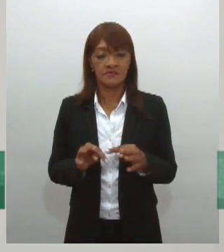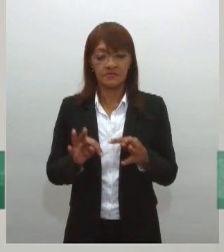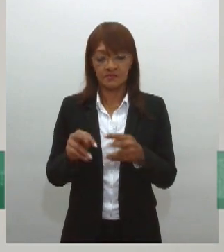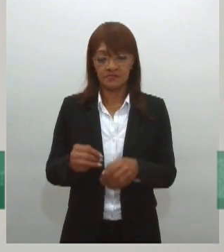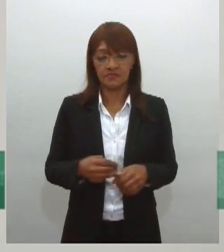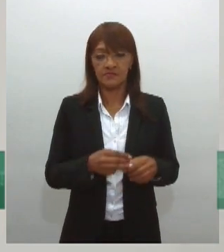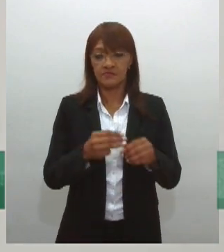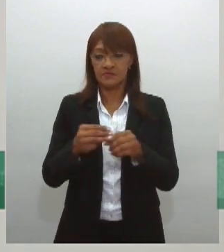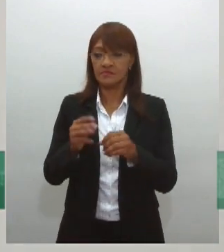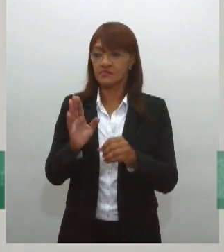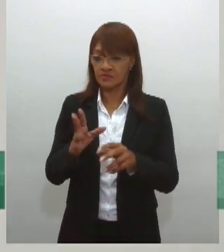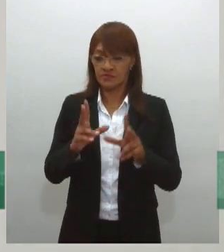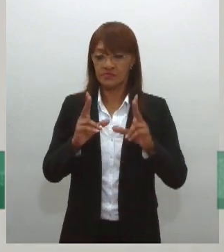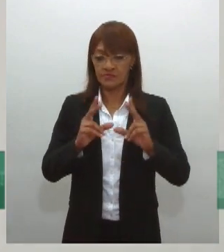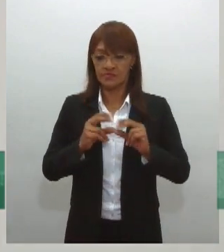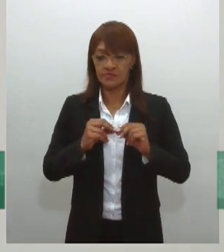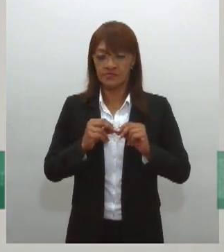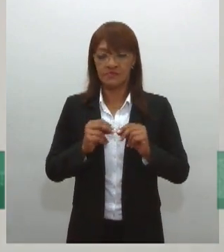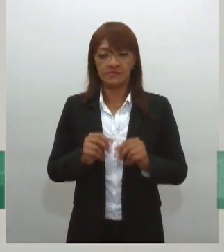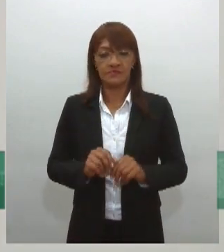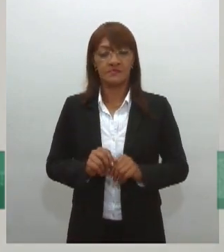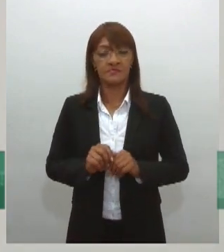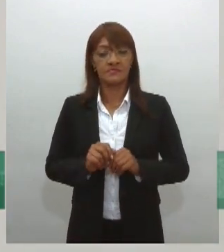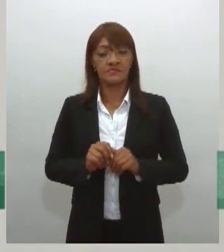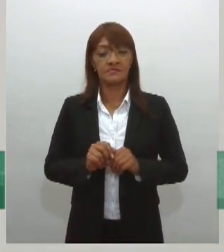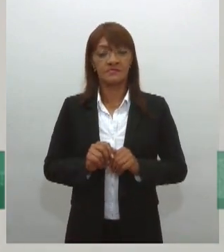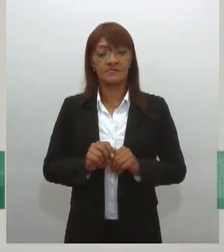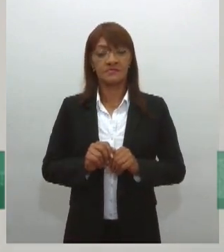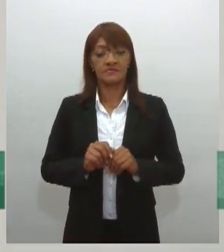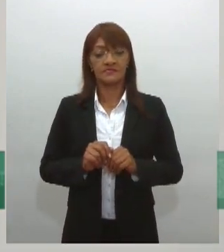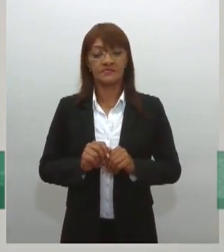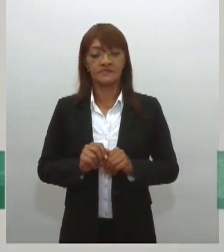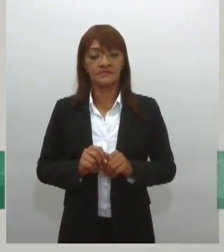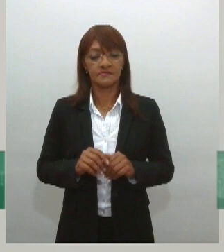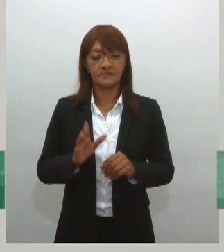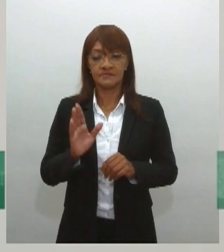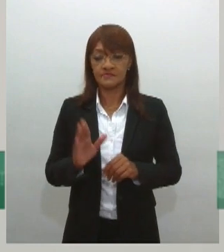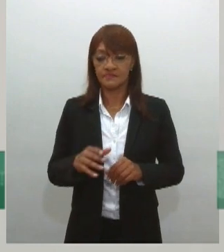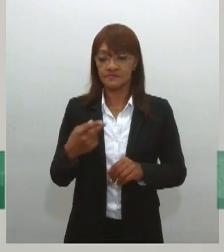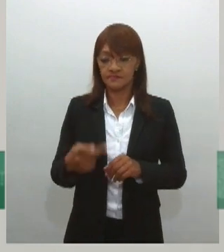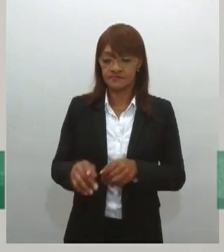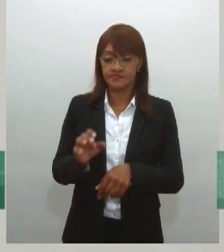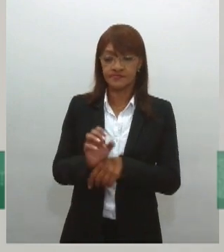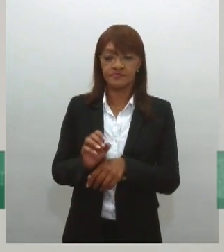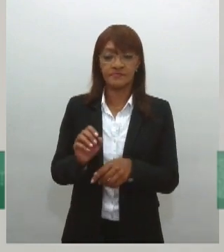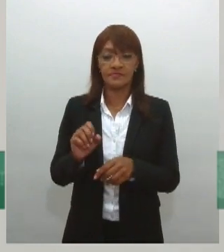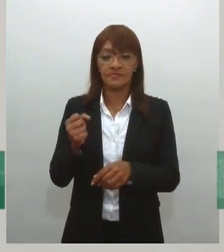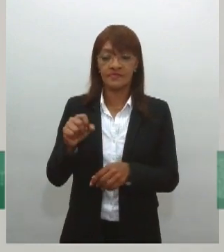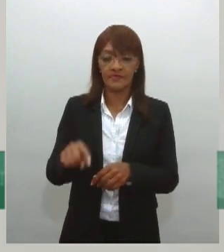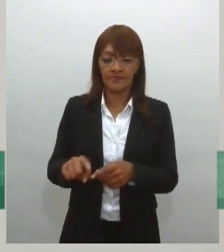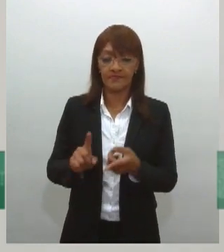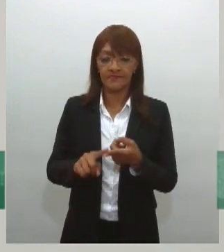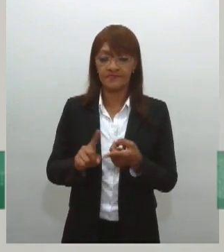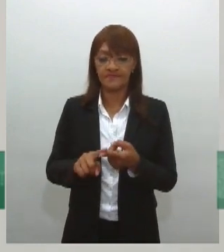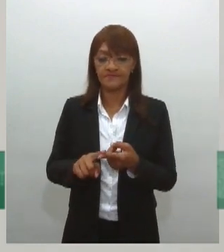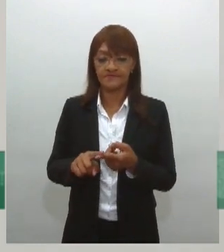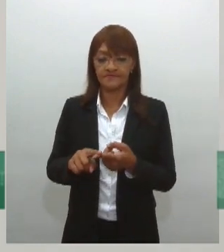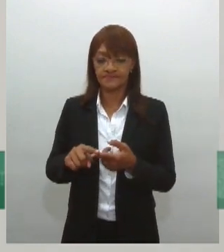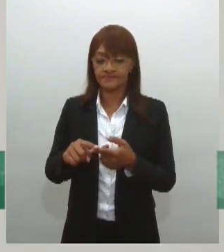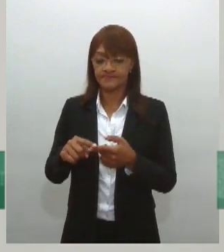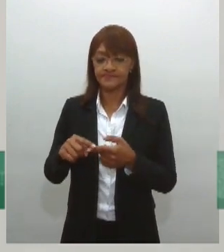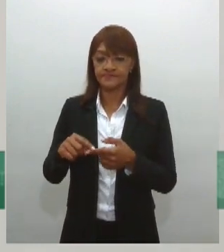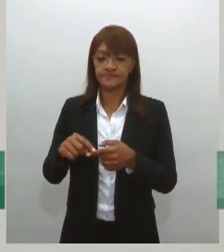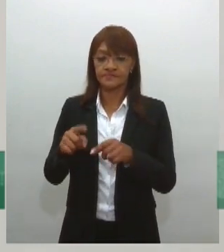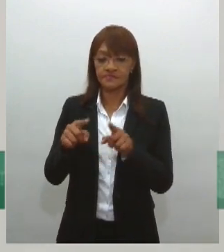recurso disponível, em conta o estado de Sergipe também, e o escritório do Ministério da Cultura vai